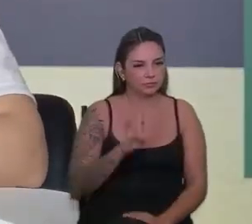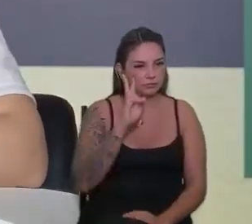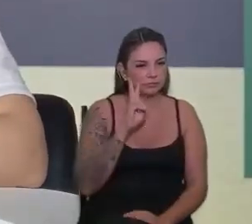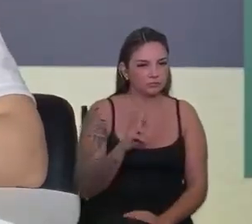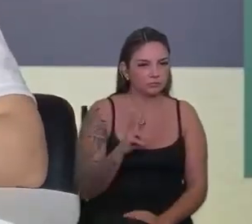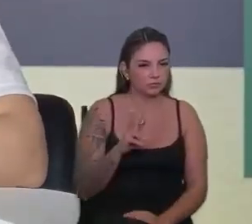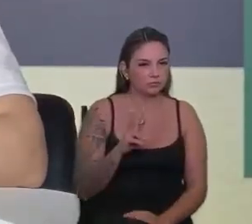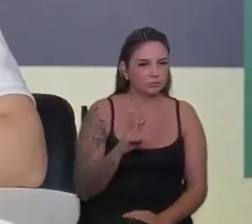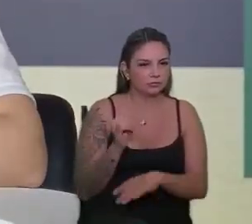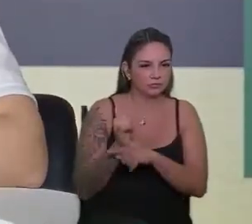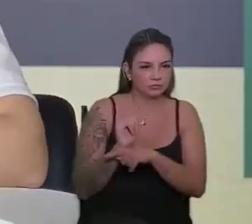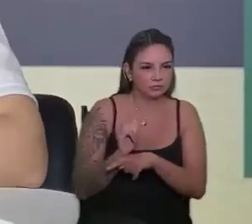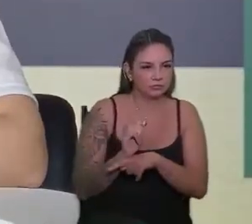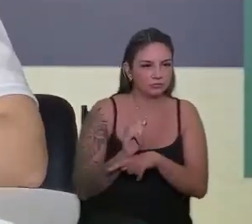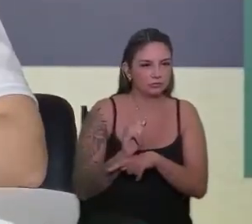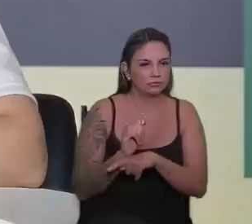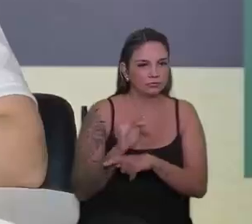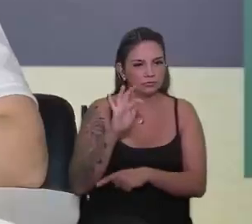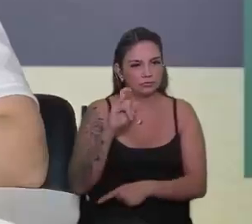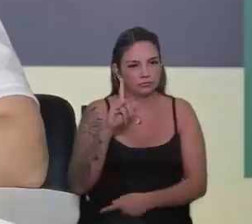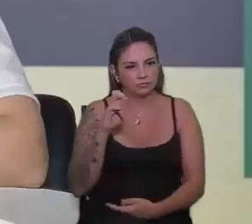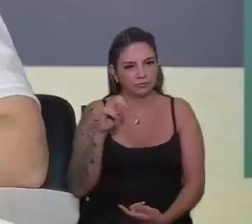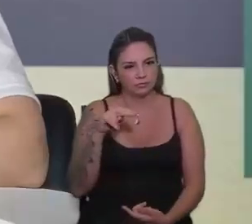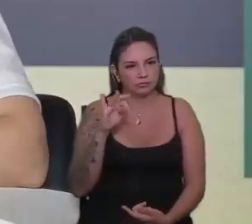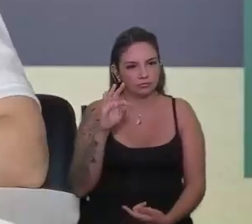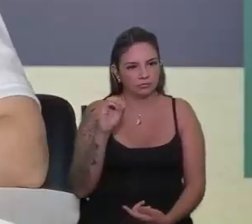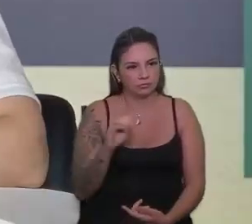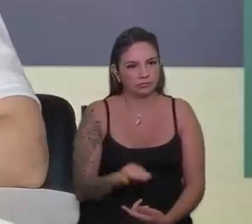ver youtubers, o Felipe Neto